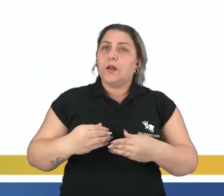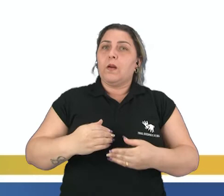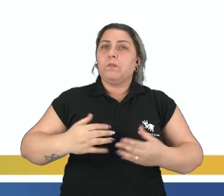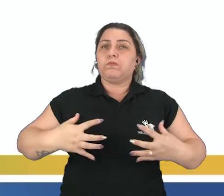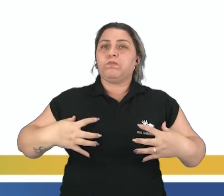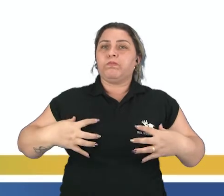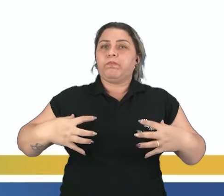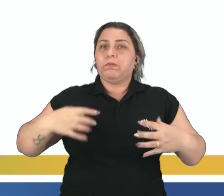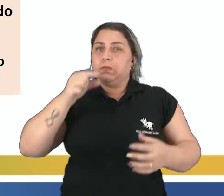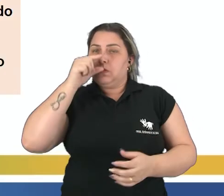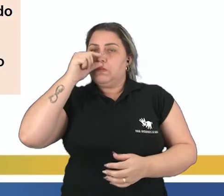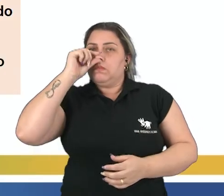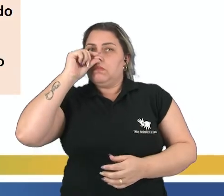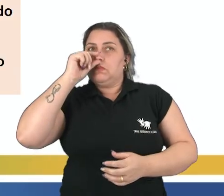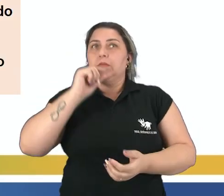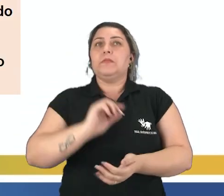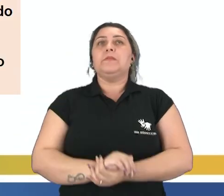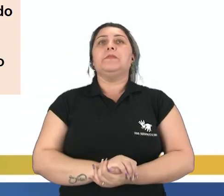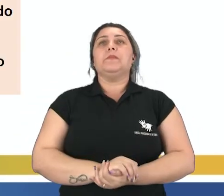nos seios.